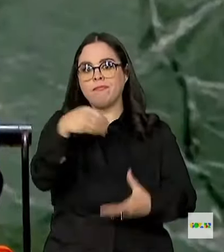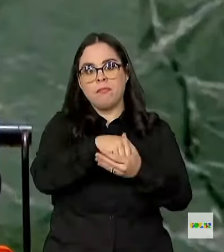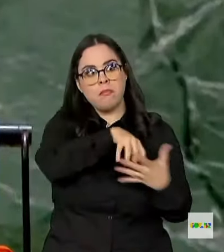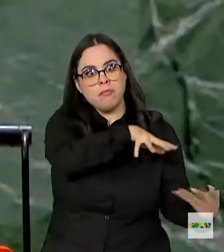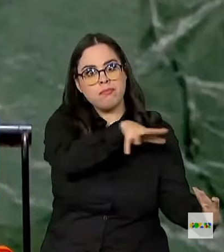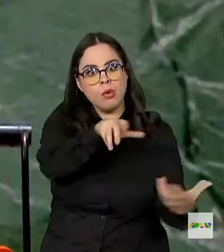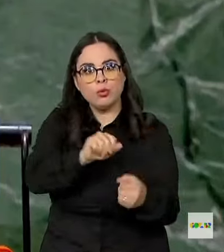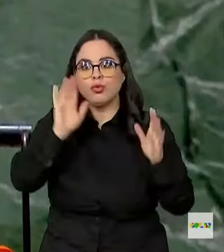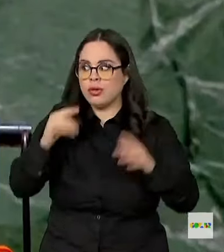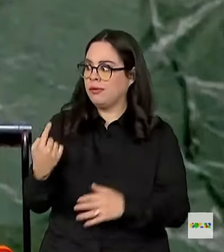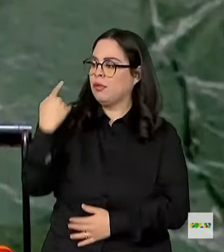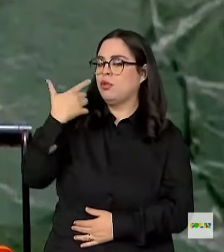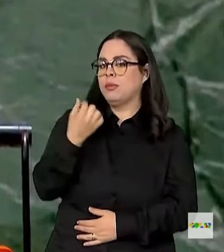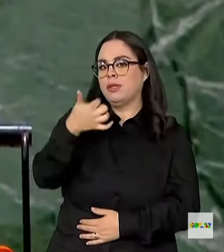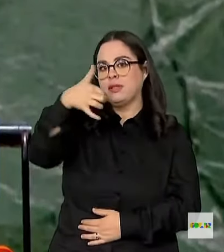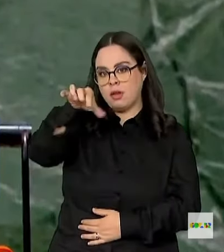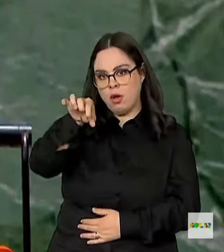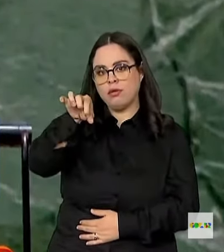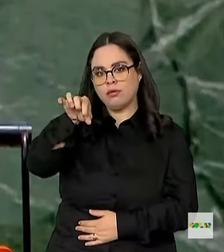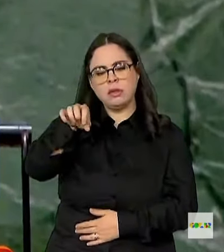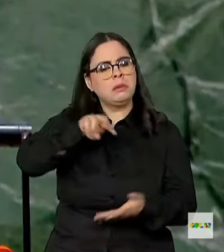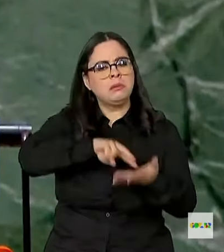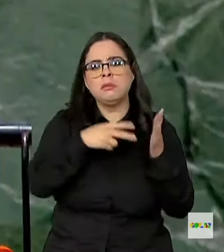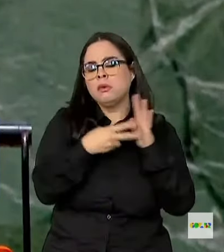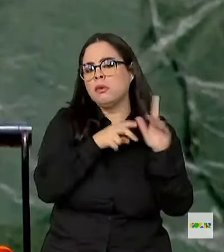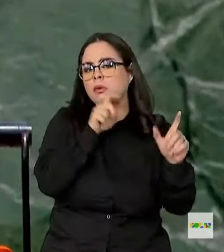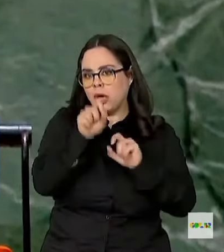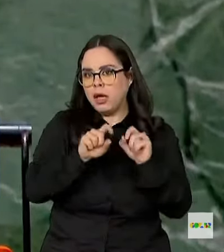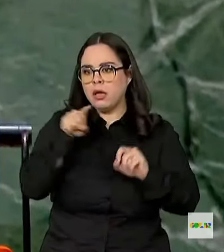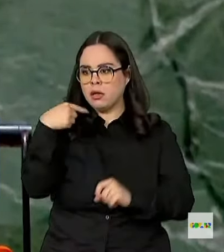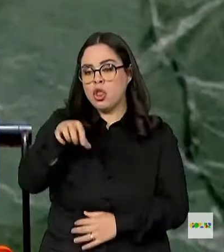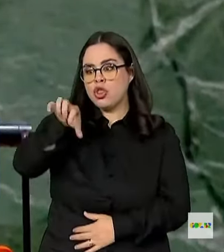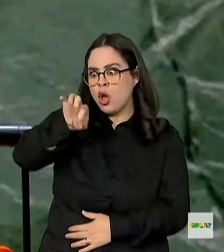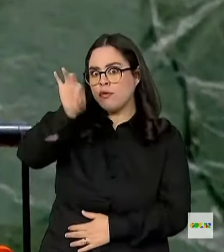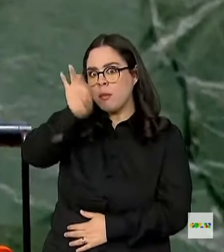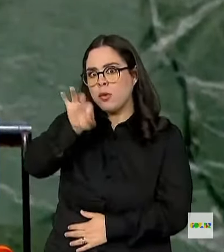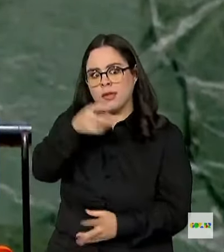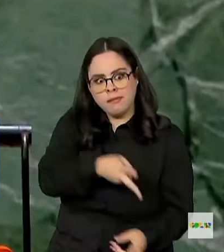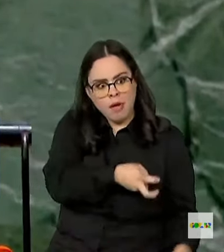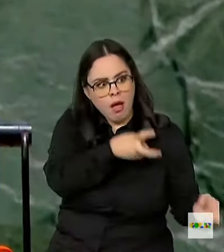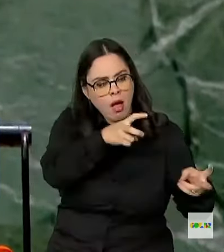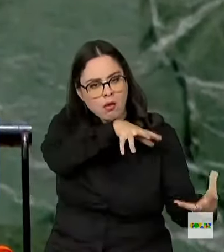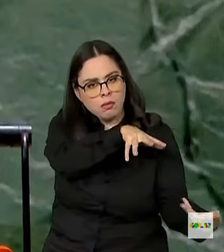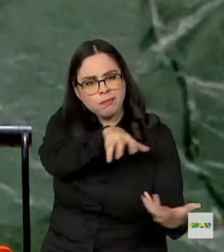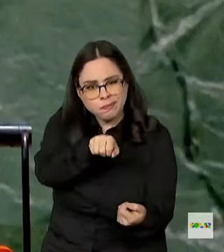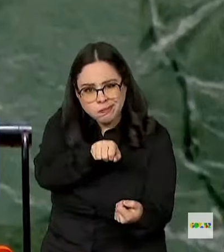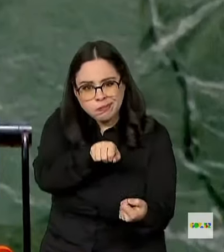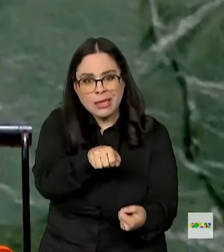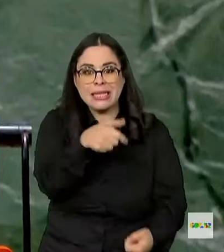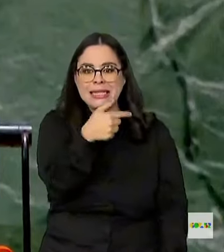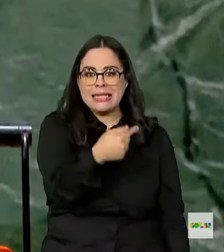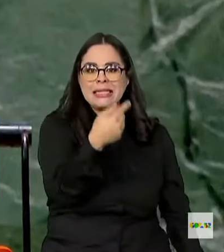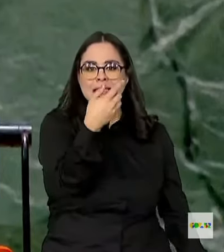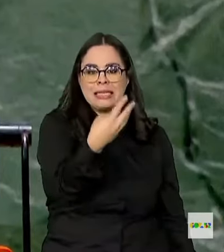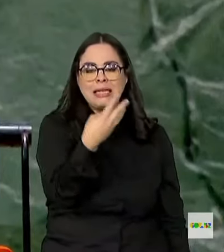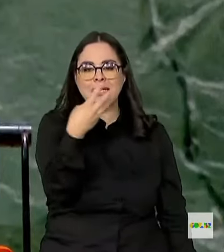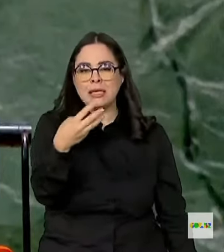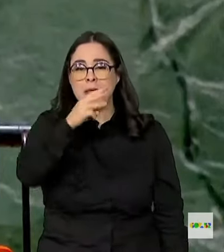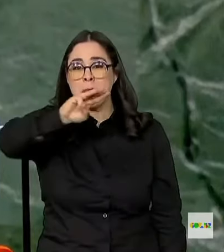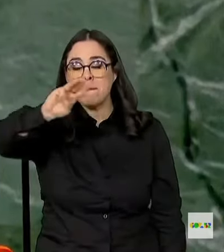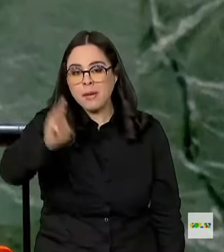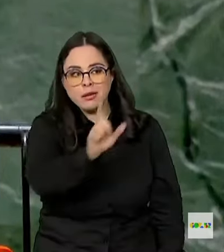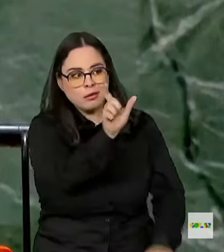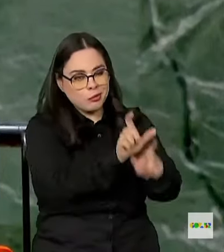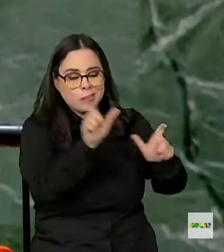desde 2019. Isso significa que 9% da população mundial, 733 milhões